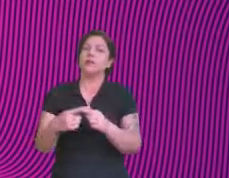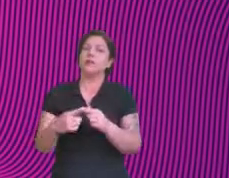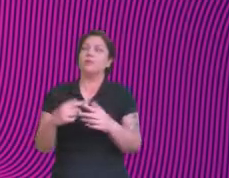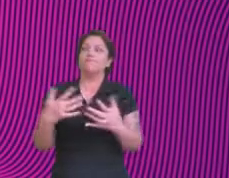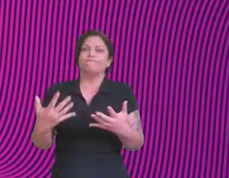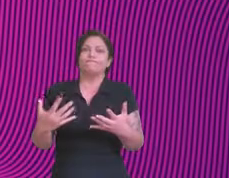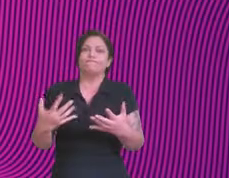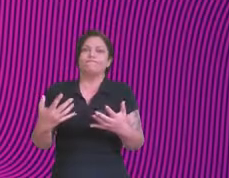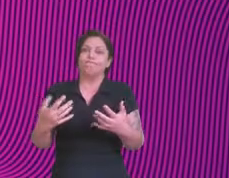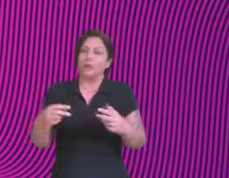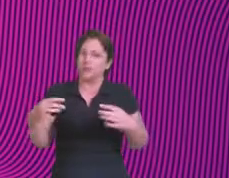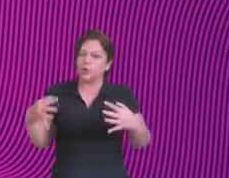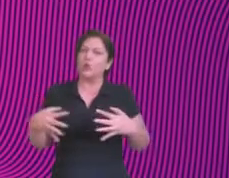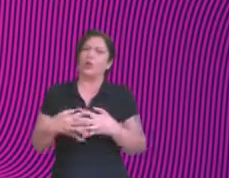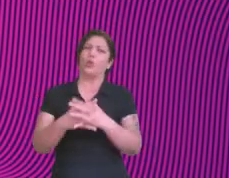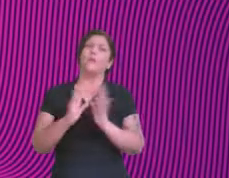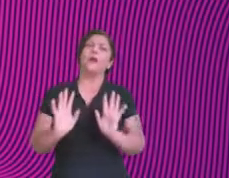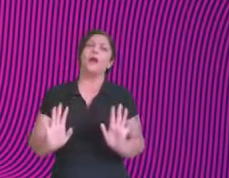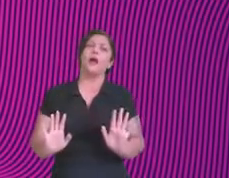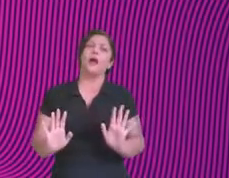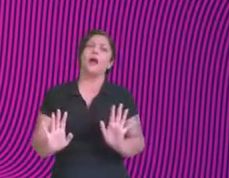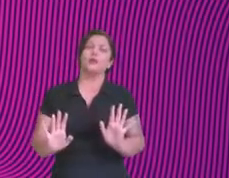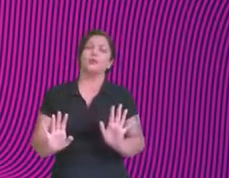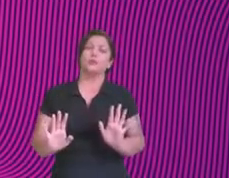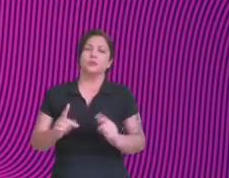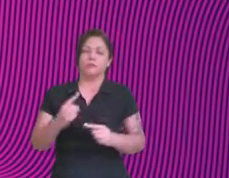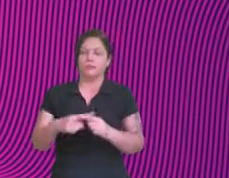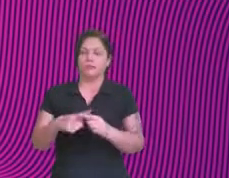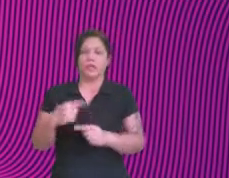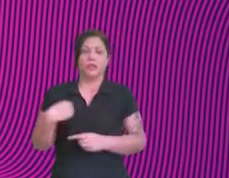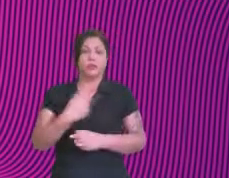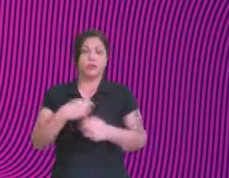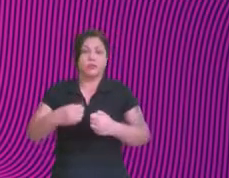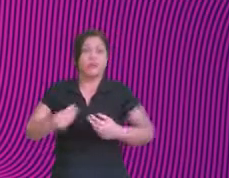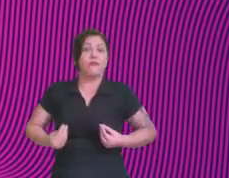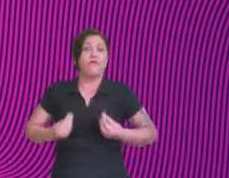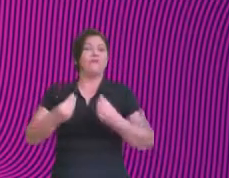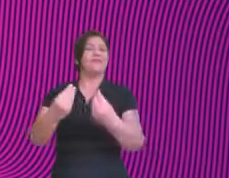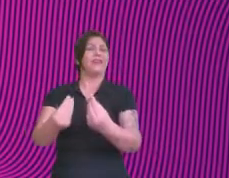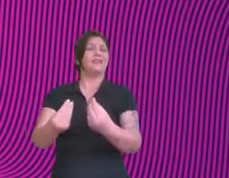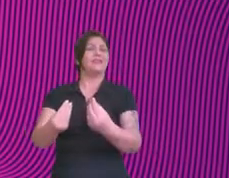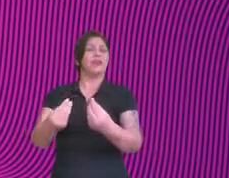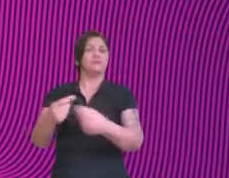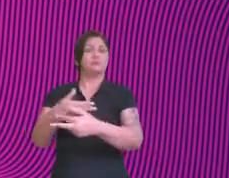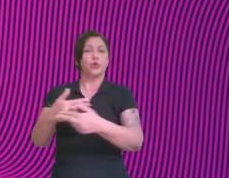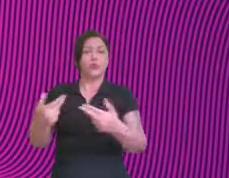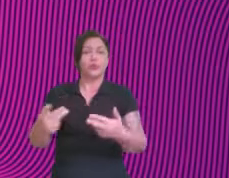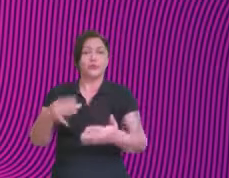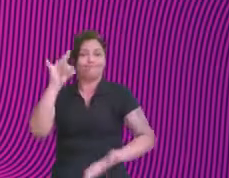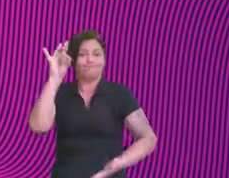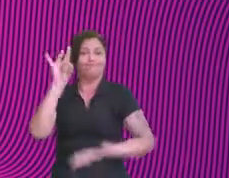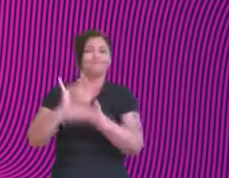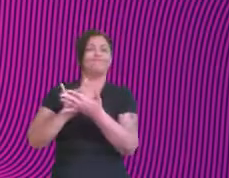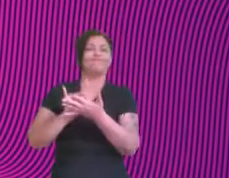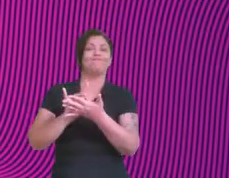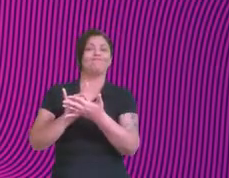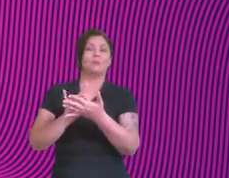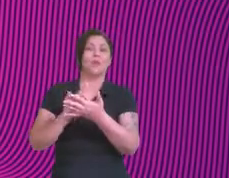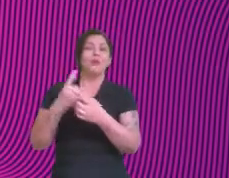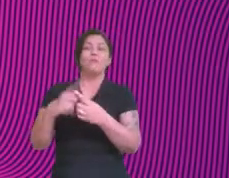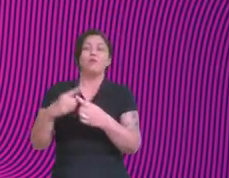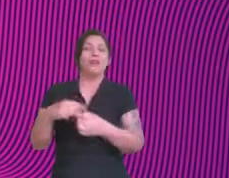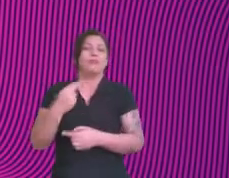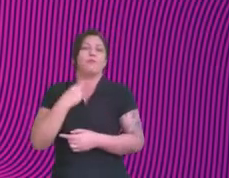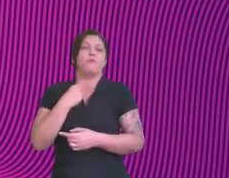acho que tem que ser uma avaliação multidisciplinar, ver o que a gente pode oferecer para o paciente. Eu acho que tem que ser centros especializados para trazer